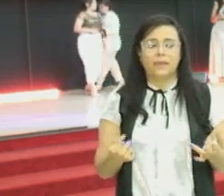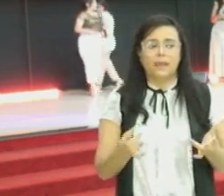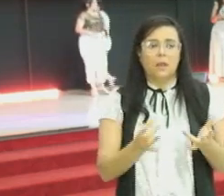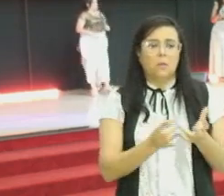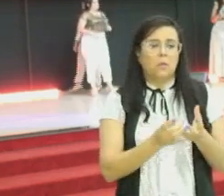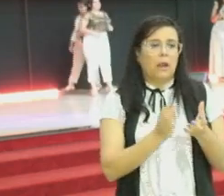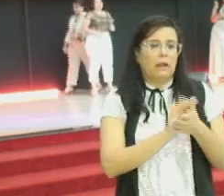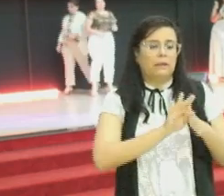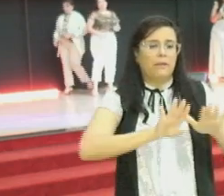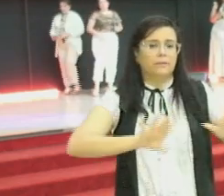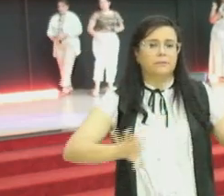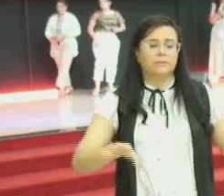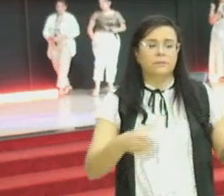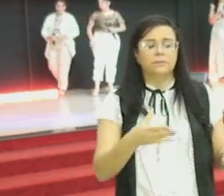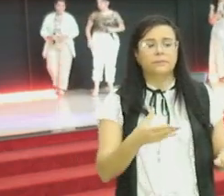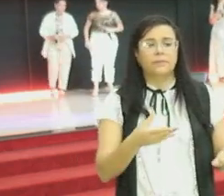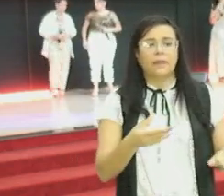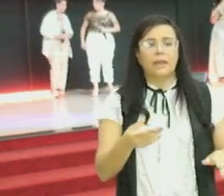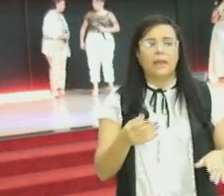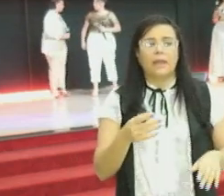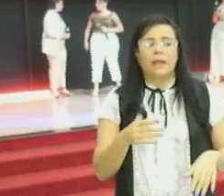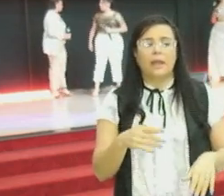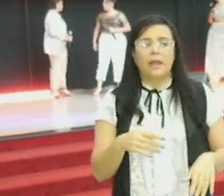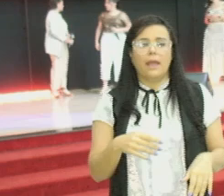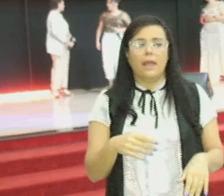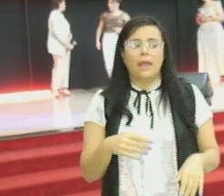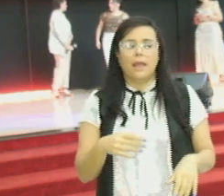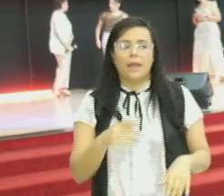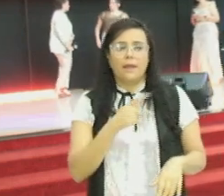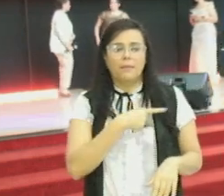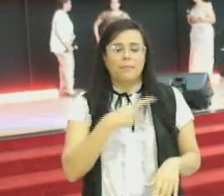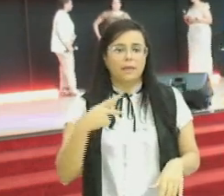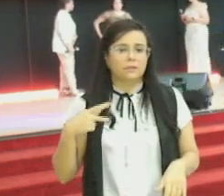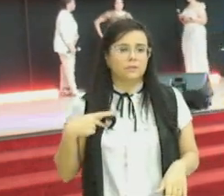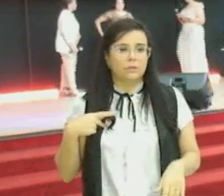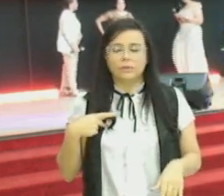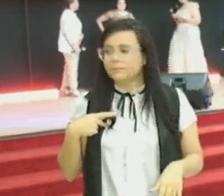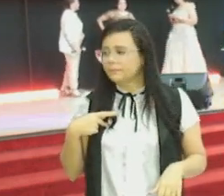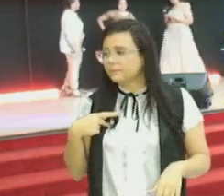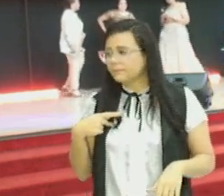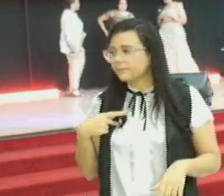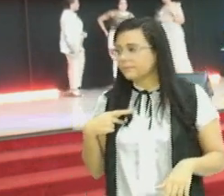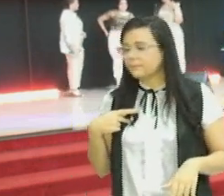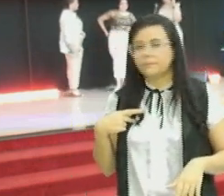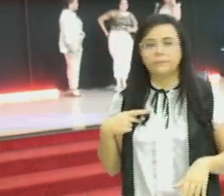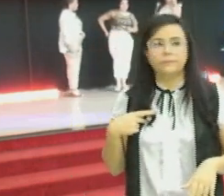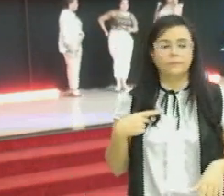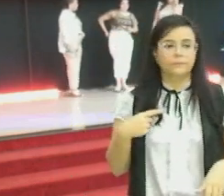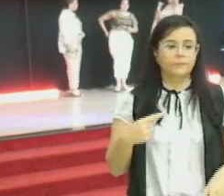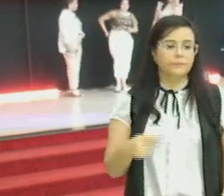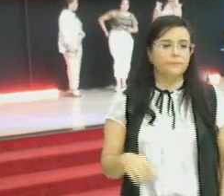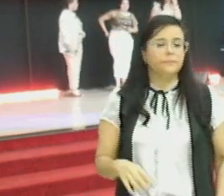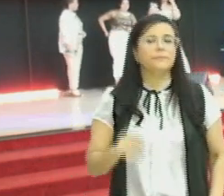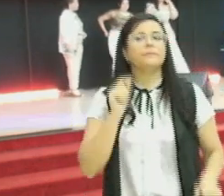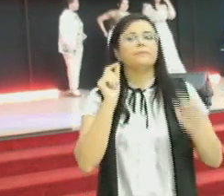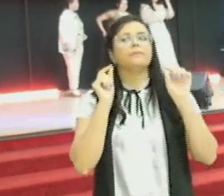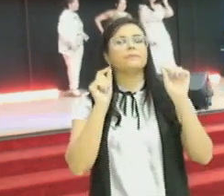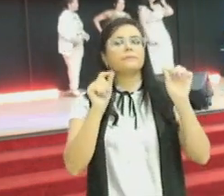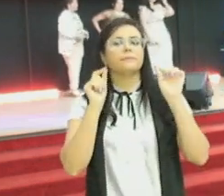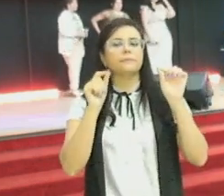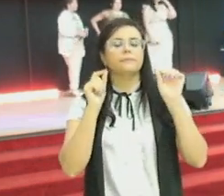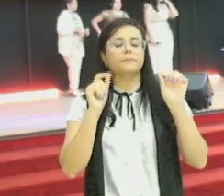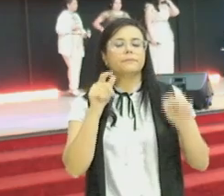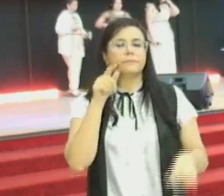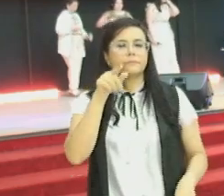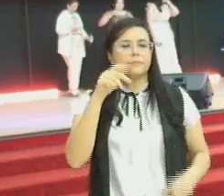um pastor? É um sócio? Quem você